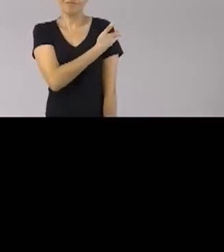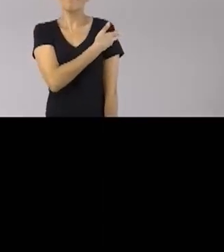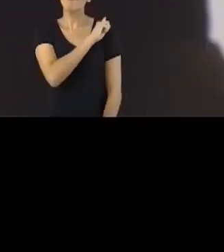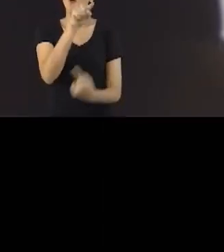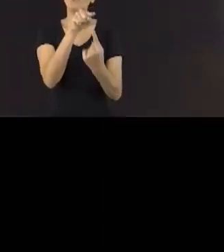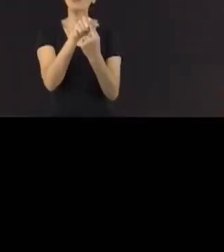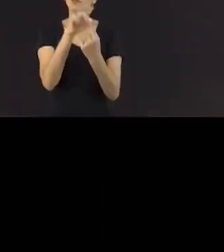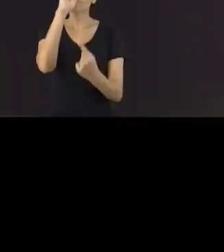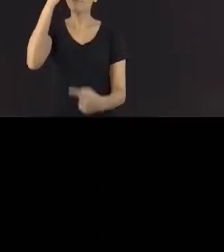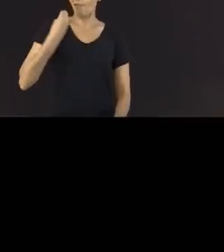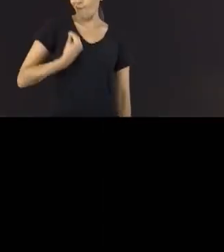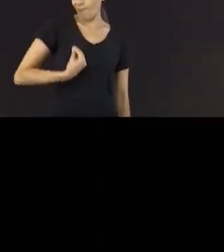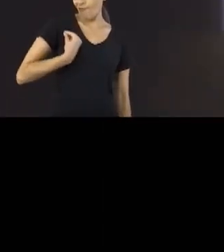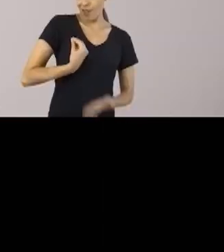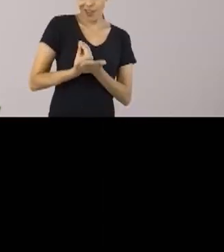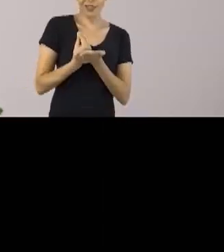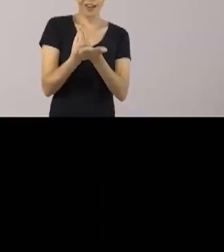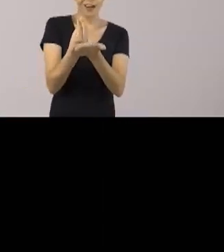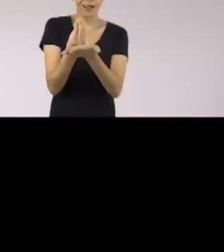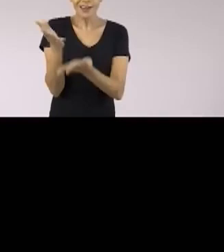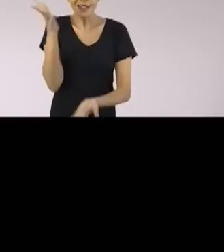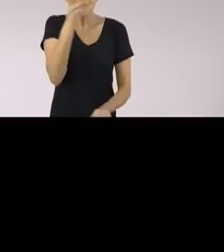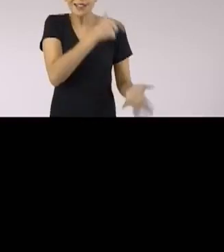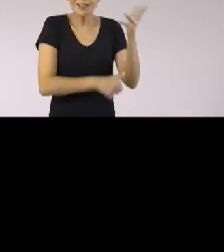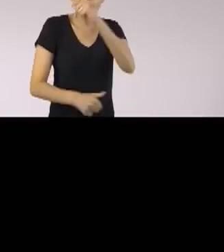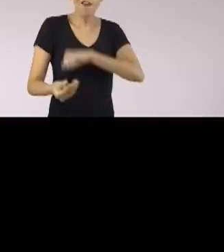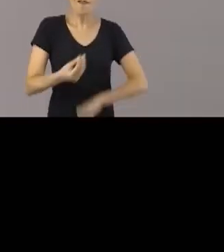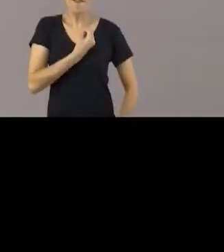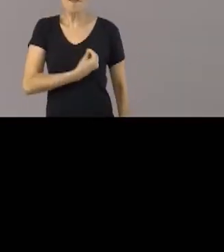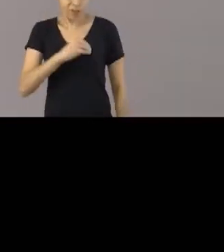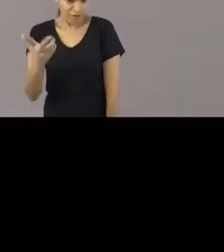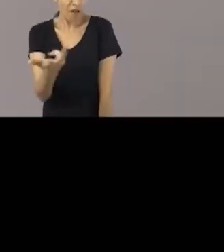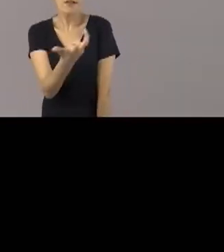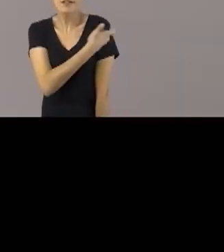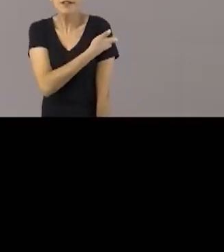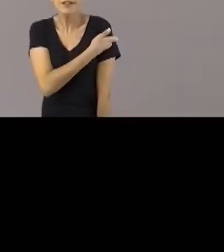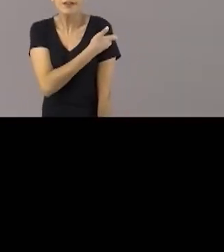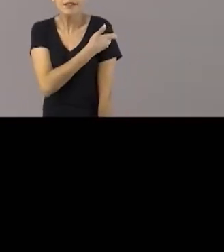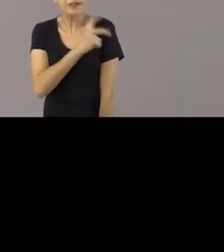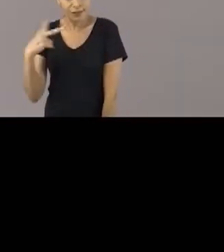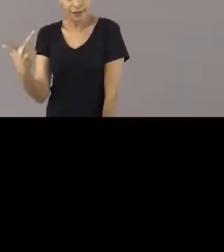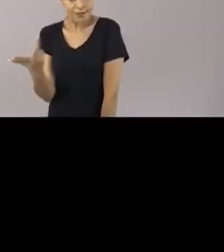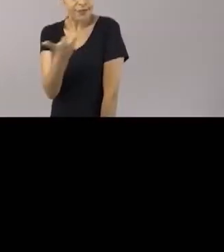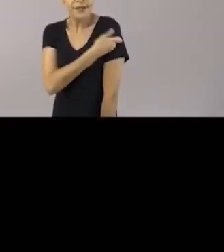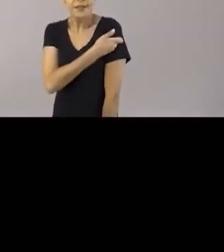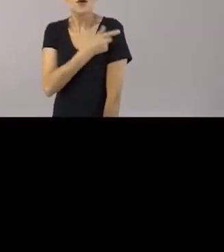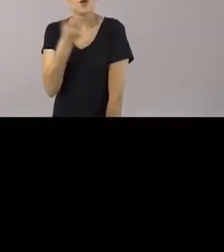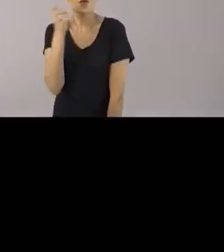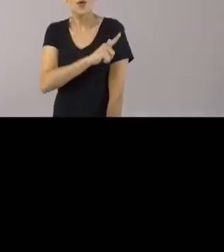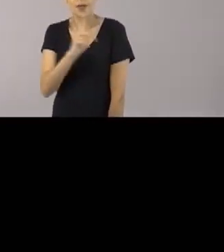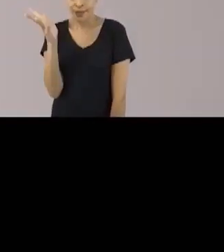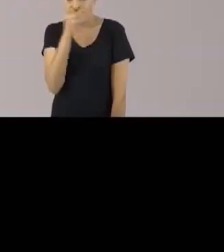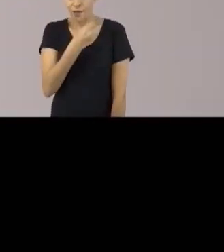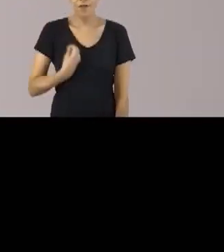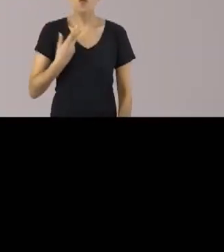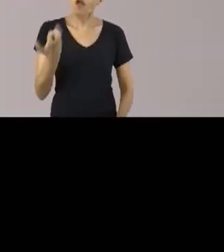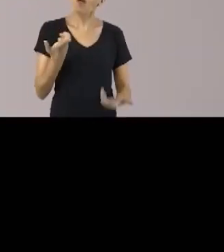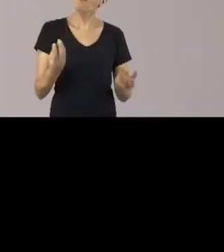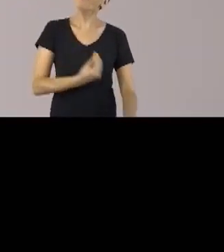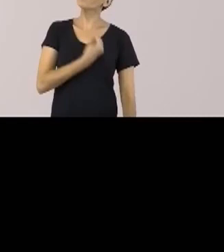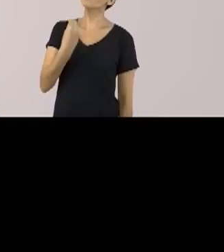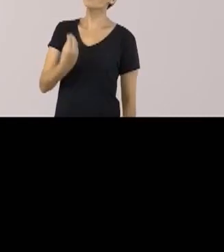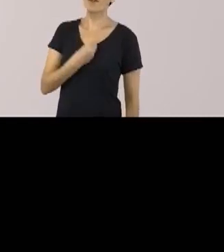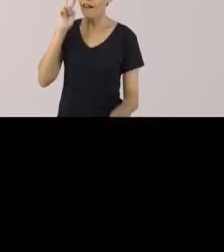ser pelo caminho da vida. Vacinas salvam vidas. Vacinas salvam vidas. Eu quero viver, por